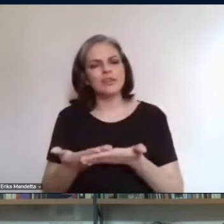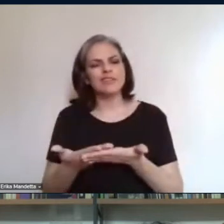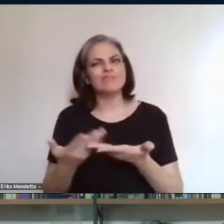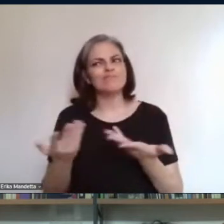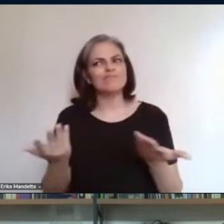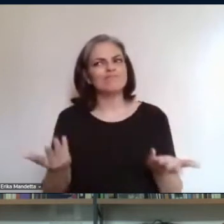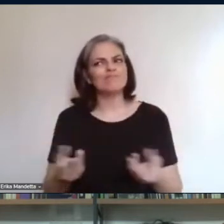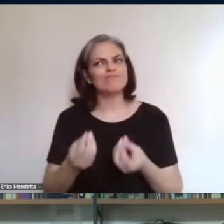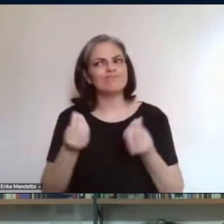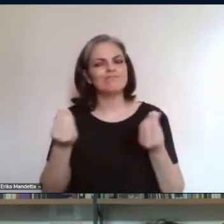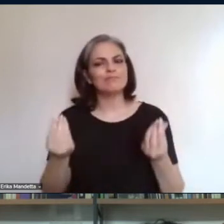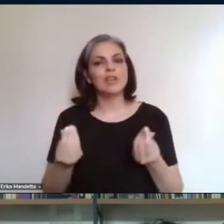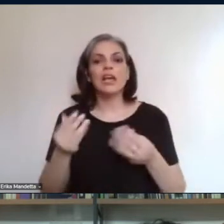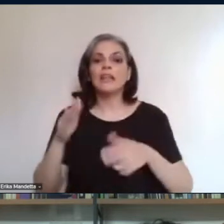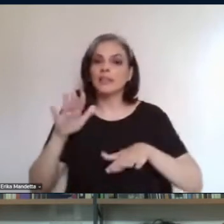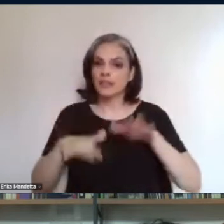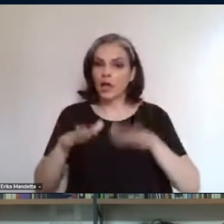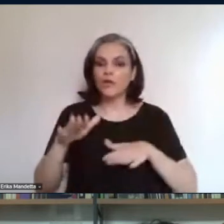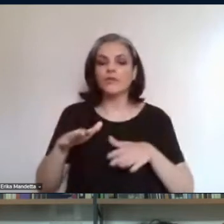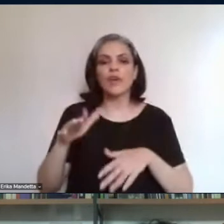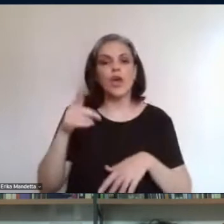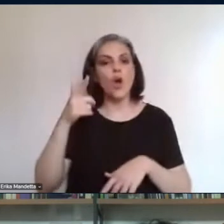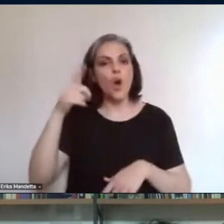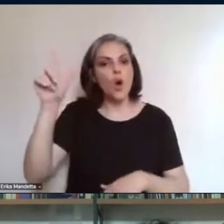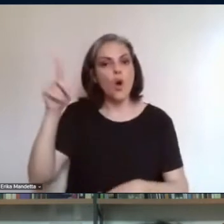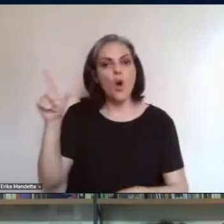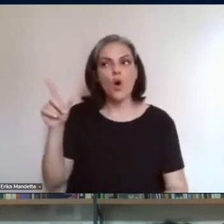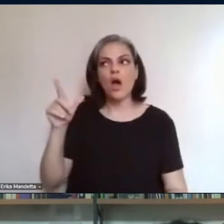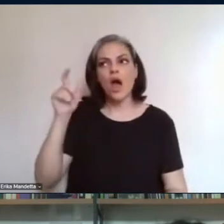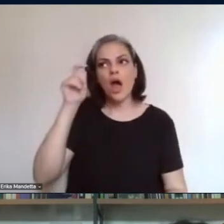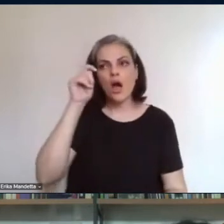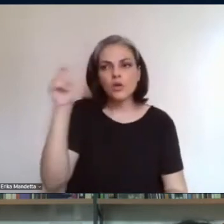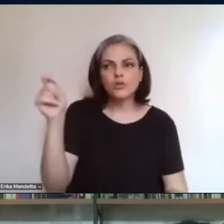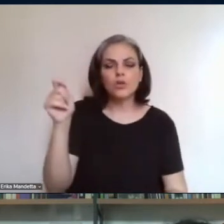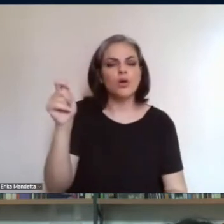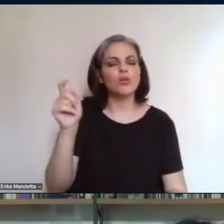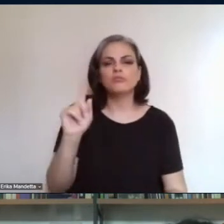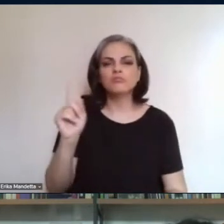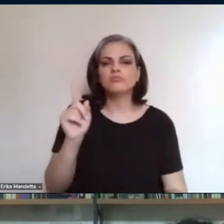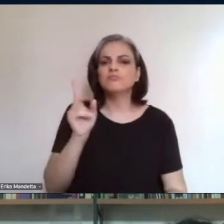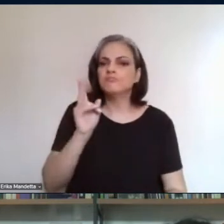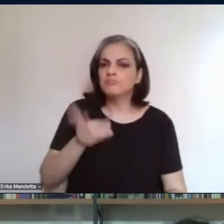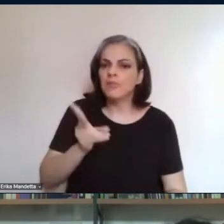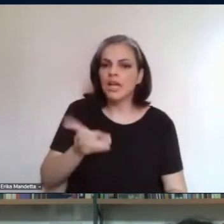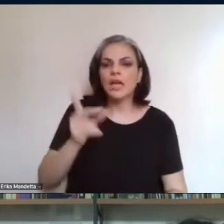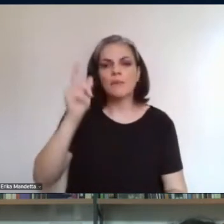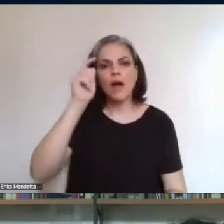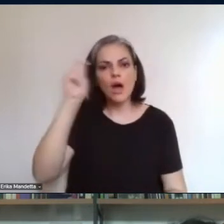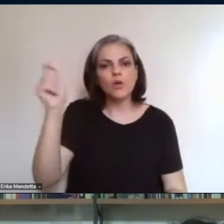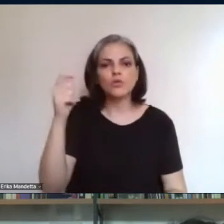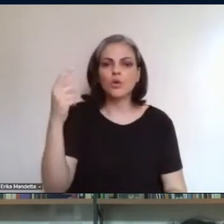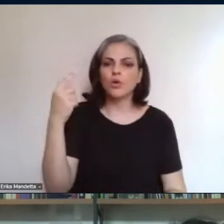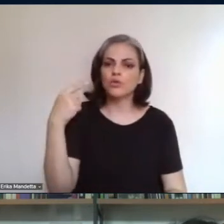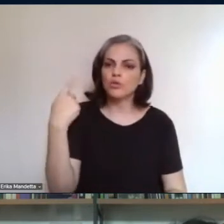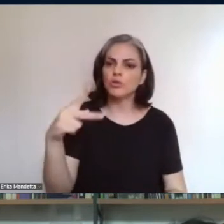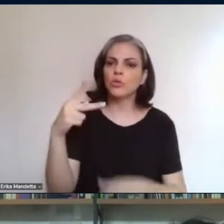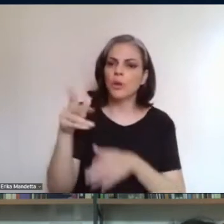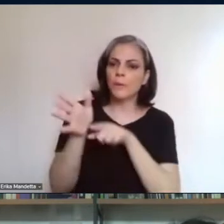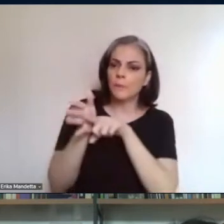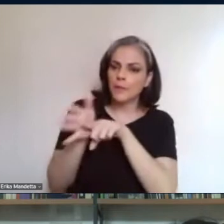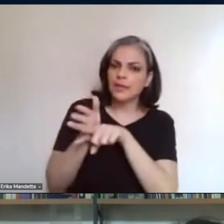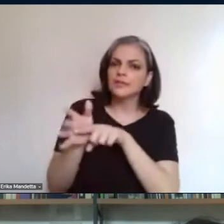autores possam ser recuperados dentro dessa parte do levantamento, porque isso vai